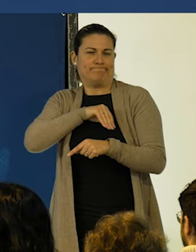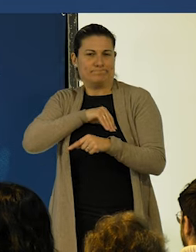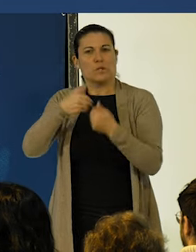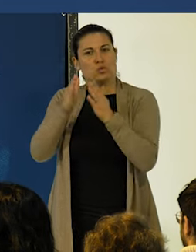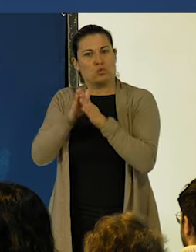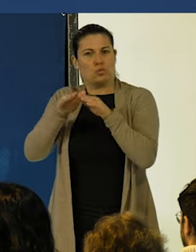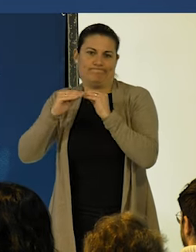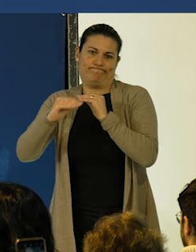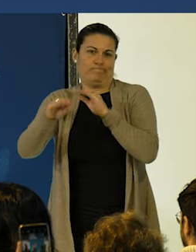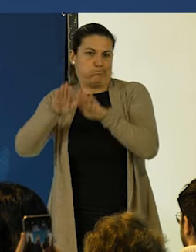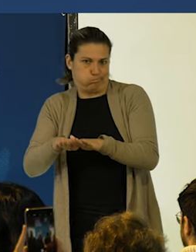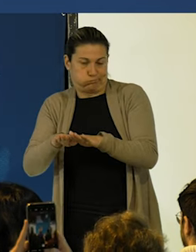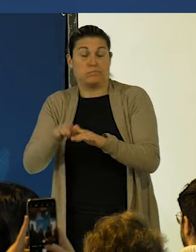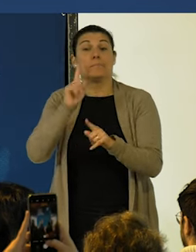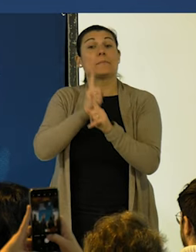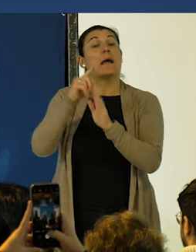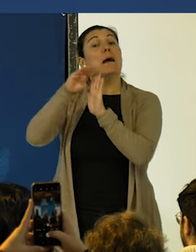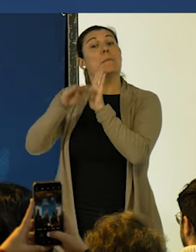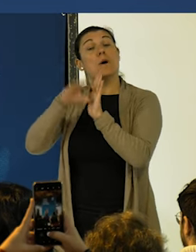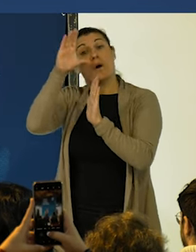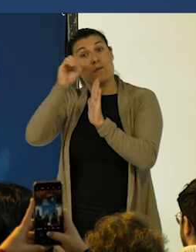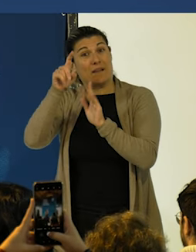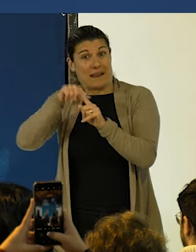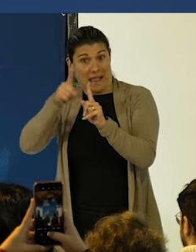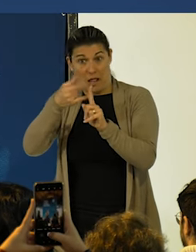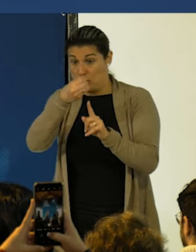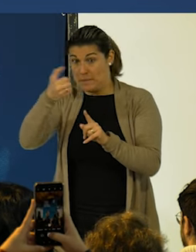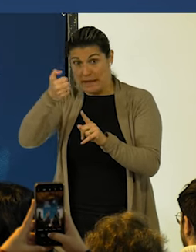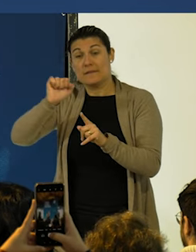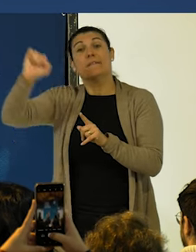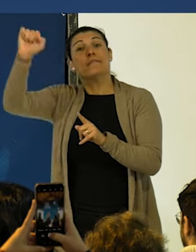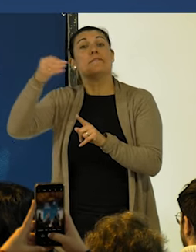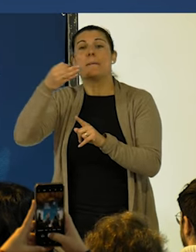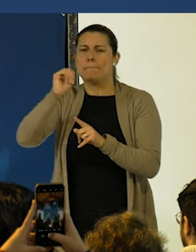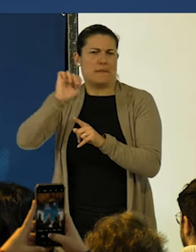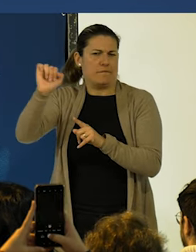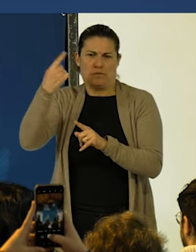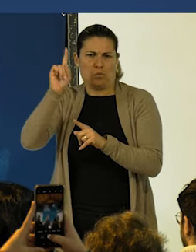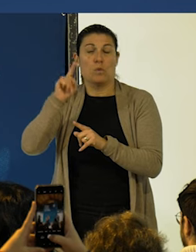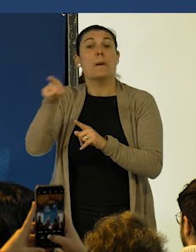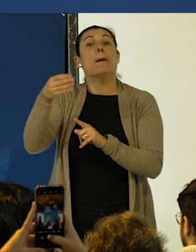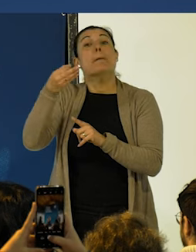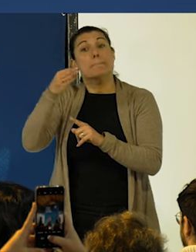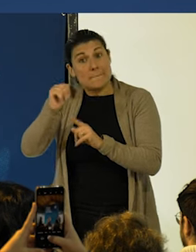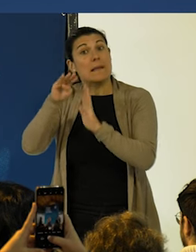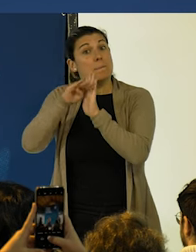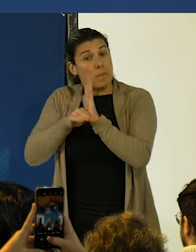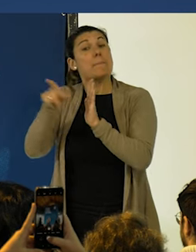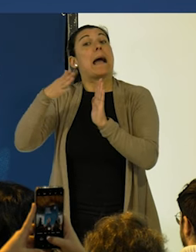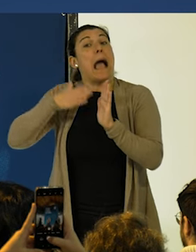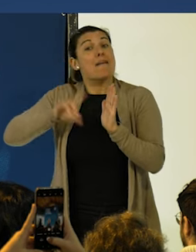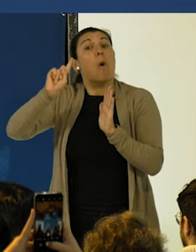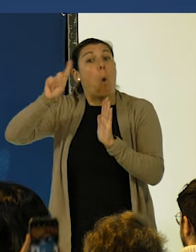programa desse governo, então, em 2015, não foi o programa do Partido Socialista. O programa do Partido Socialista era congelar as